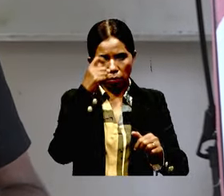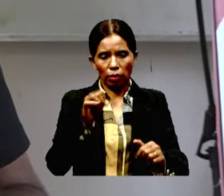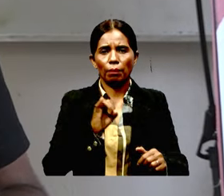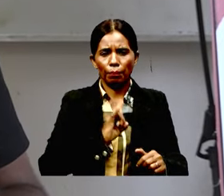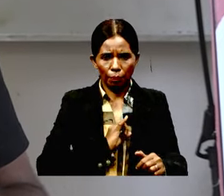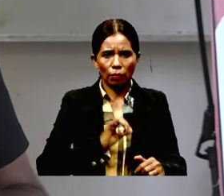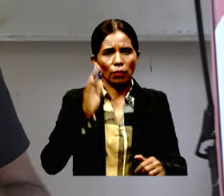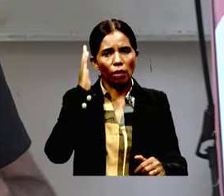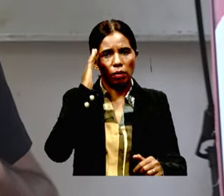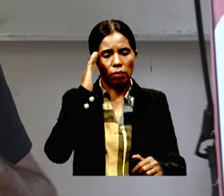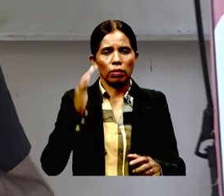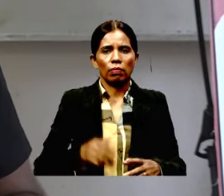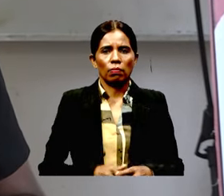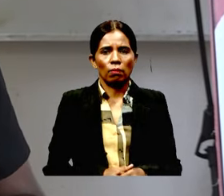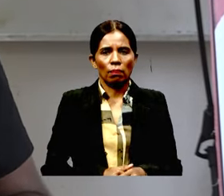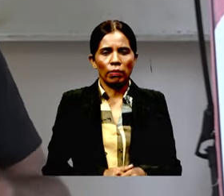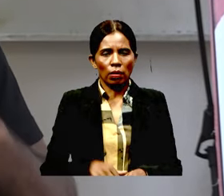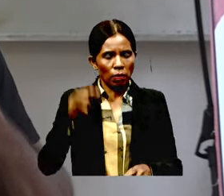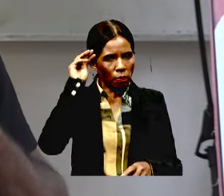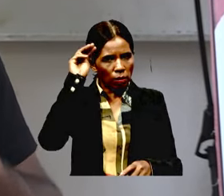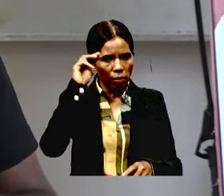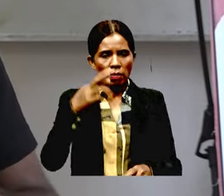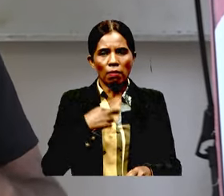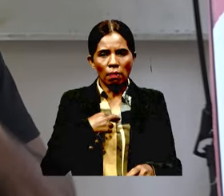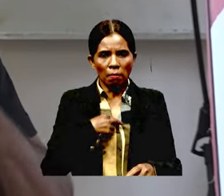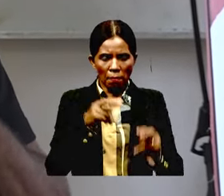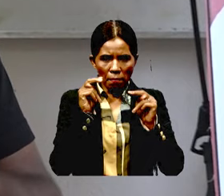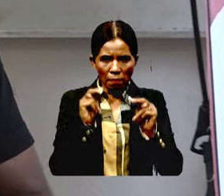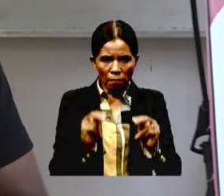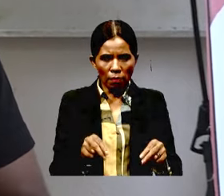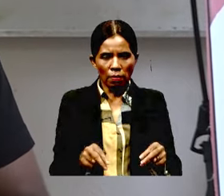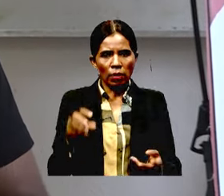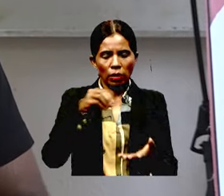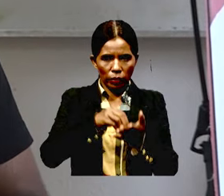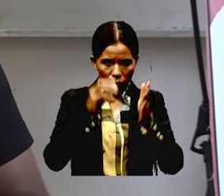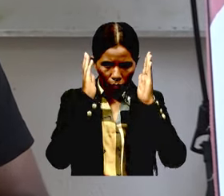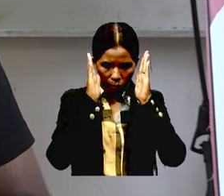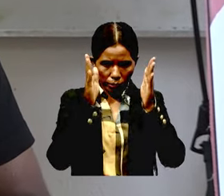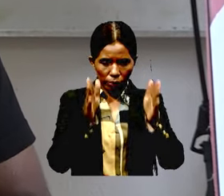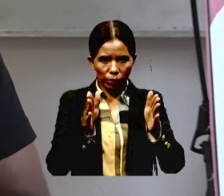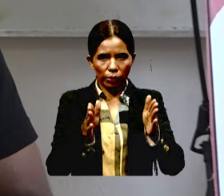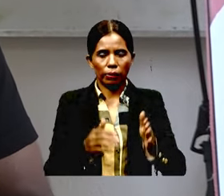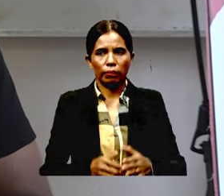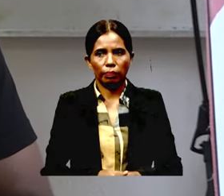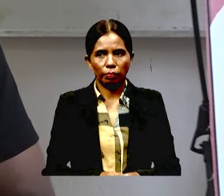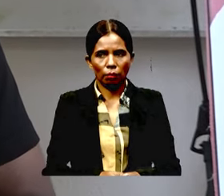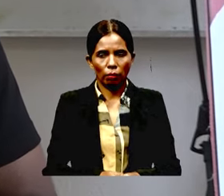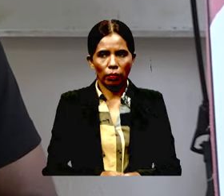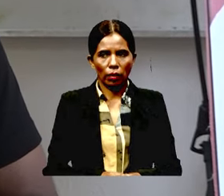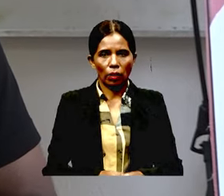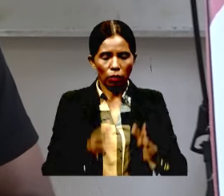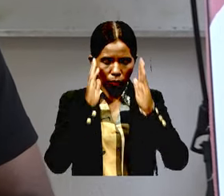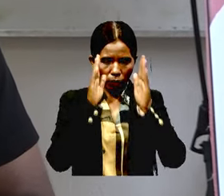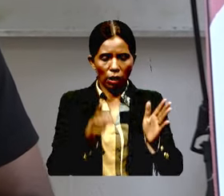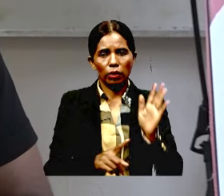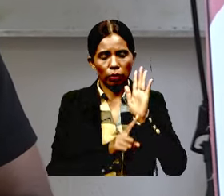hanuen, a ministra Rasi precisa ona atu tau atenção, ya? Máximo, significa kata tenke haturu